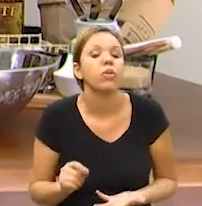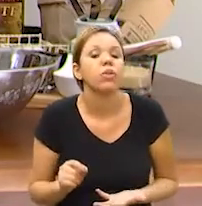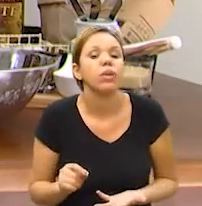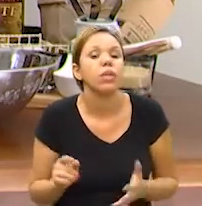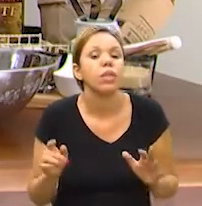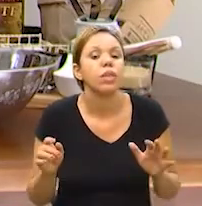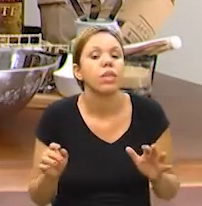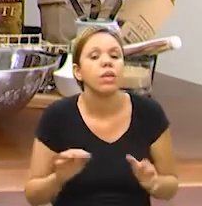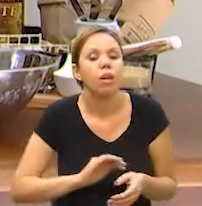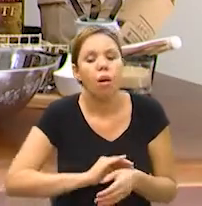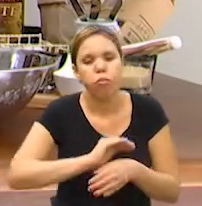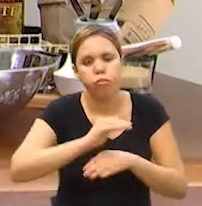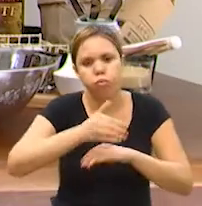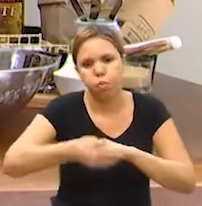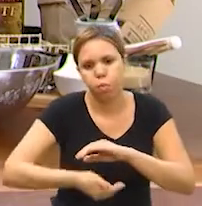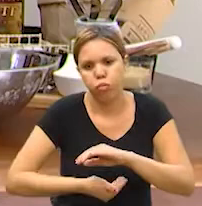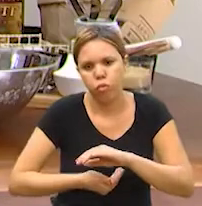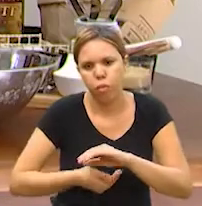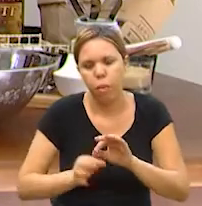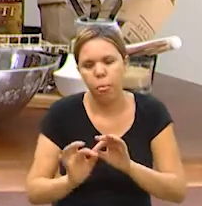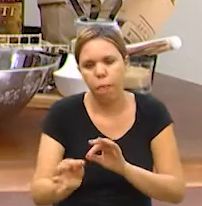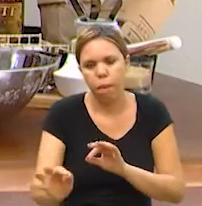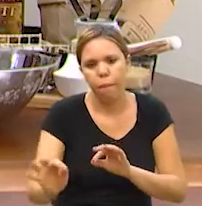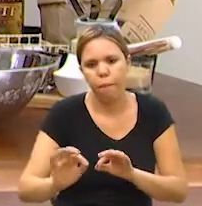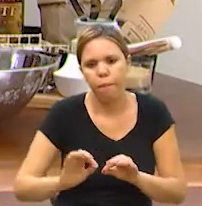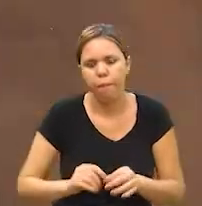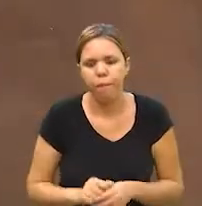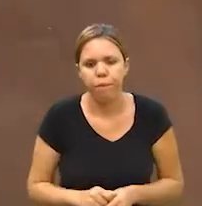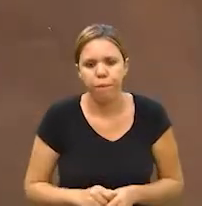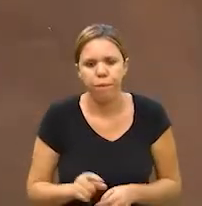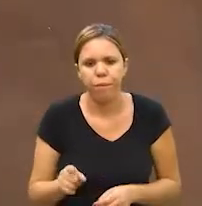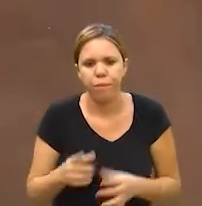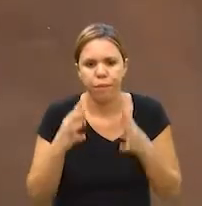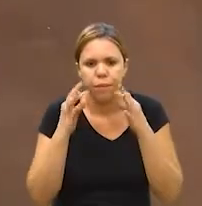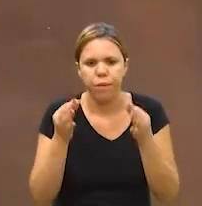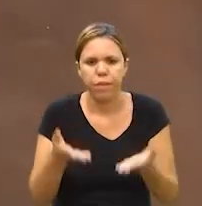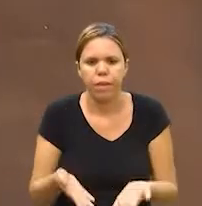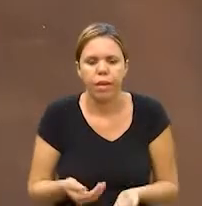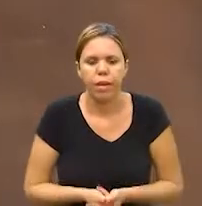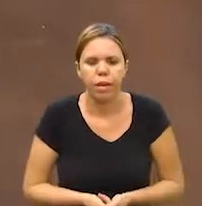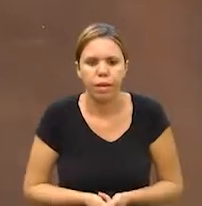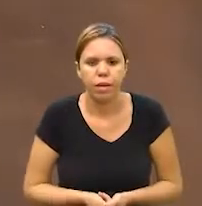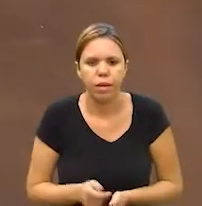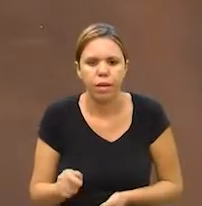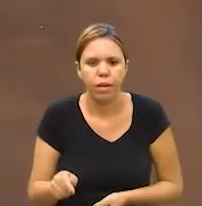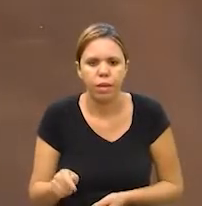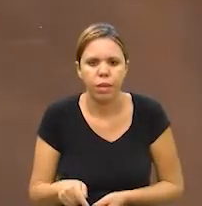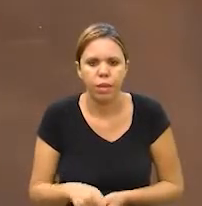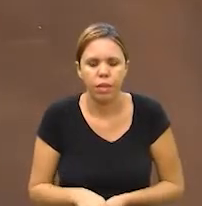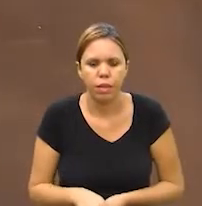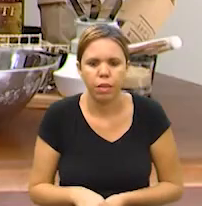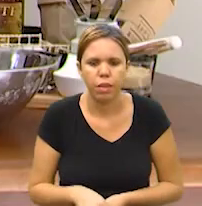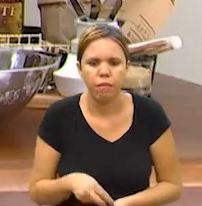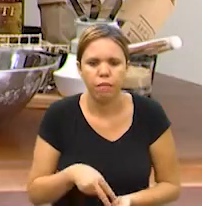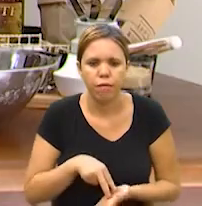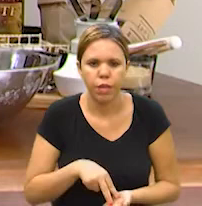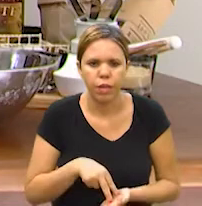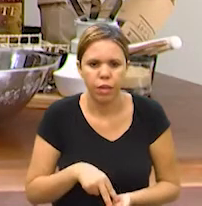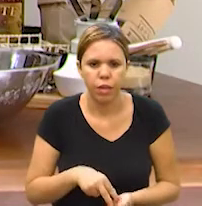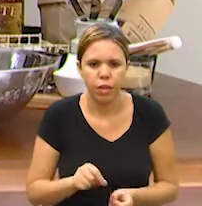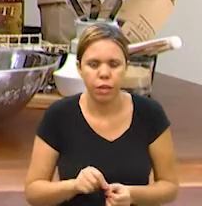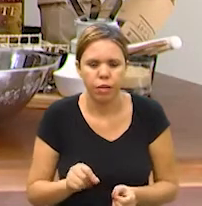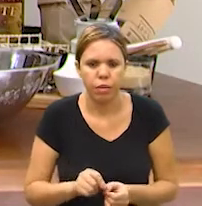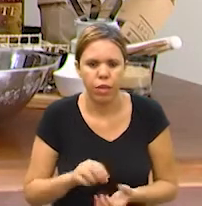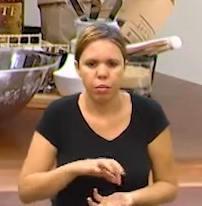a minha manta glutínea se estenda por toda a minha massa, dando essa tensão. Aqui, ela vai ficar firme para poder